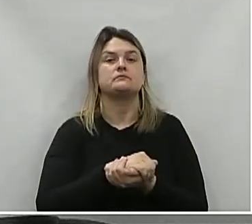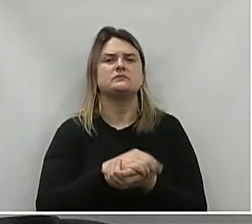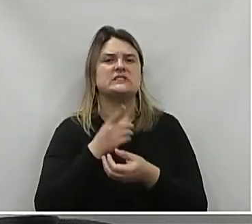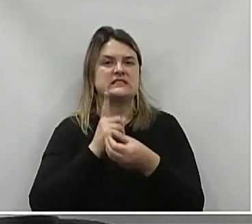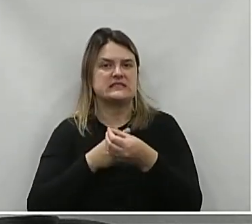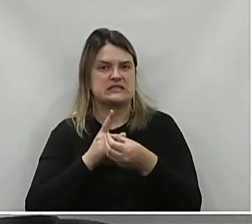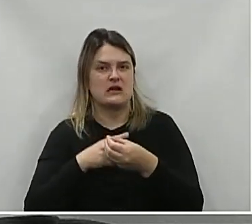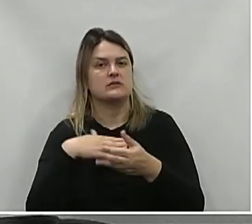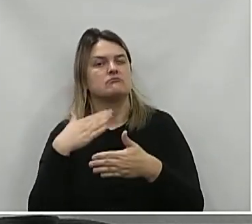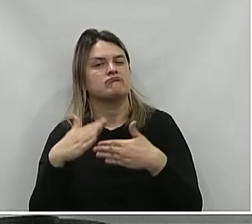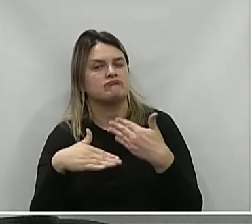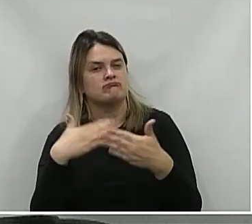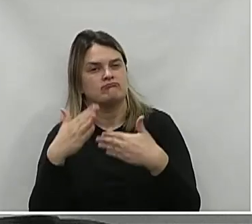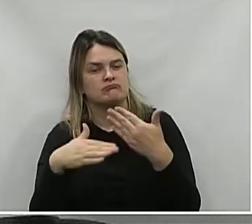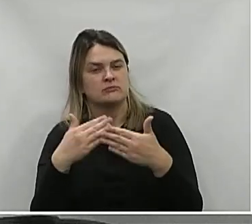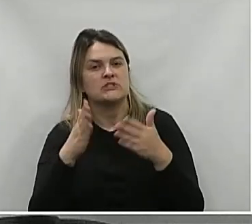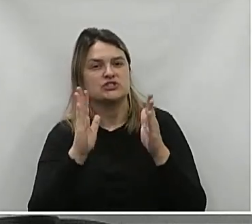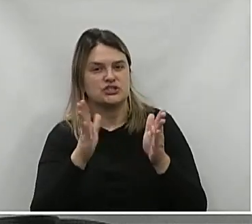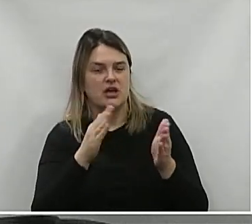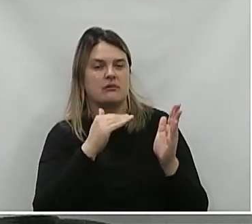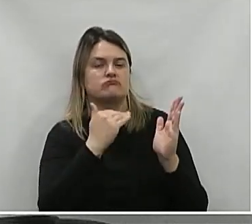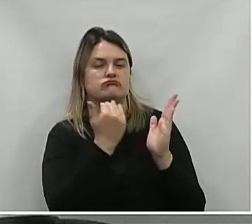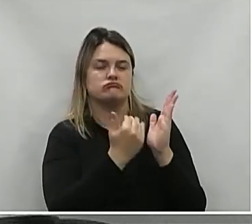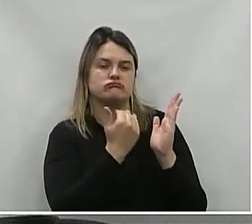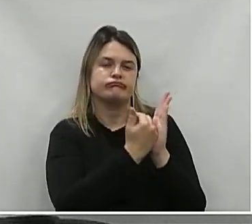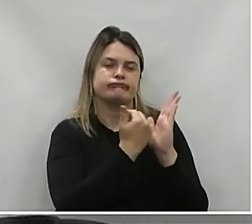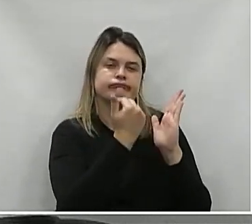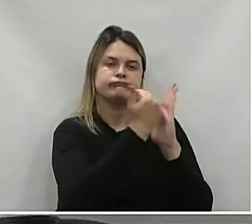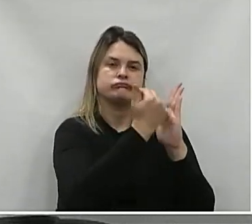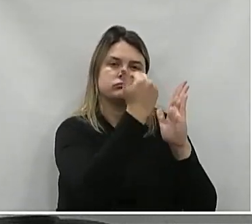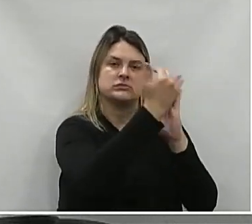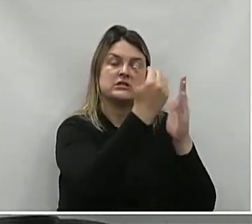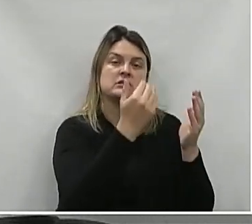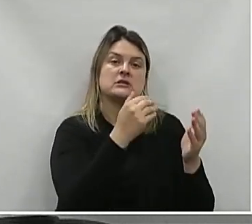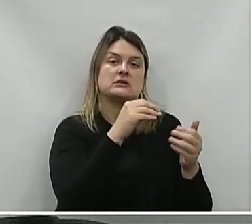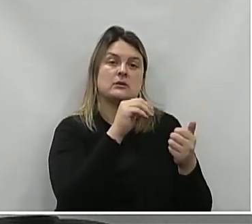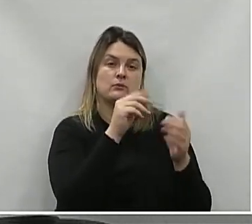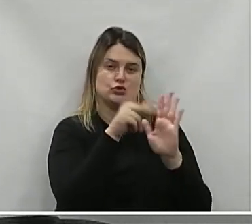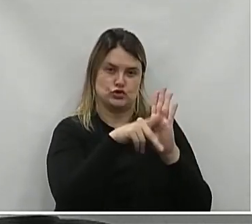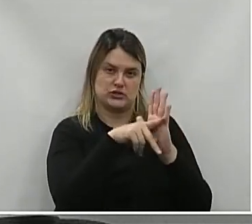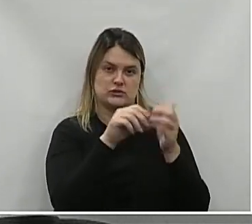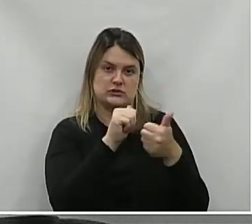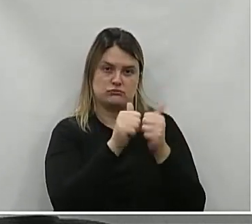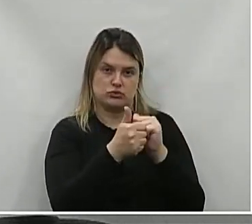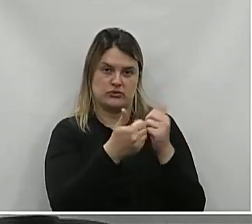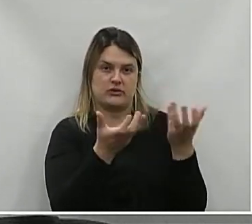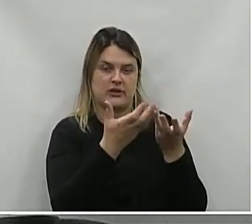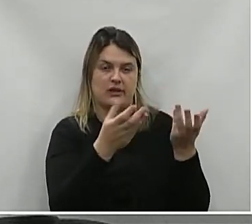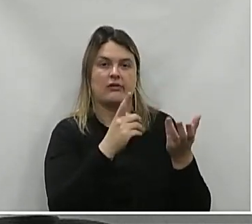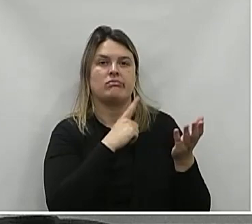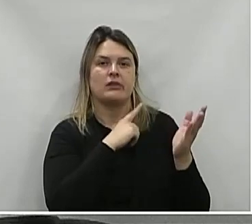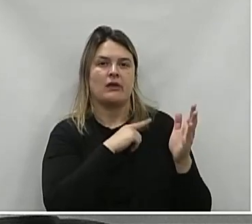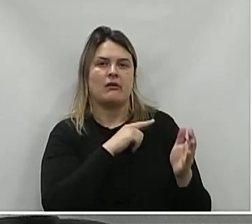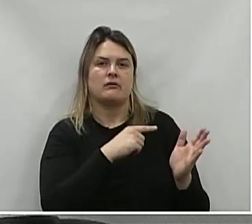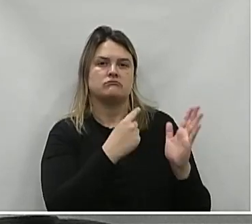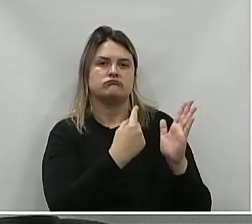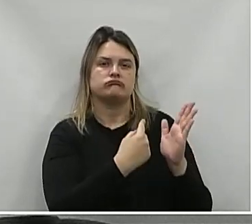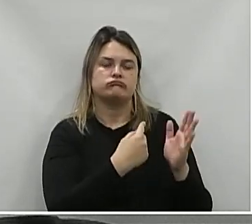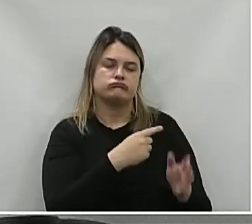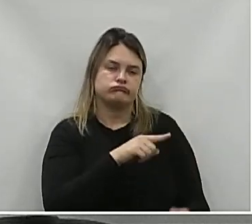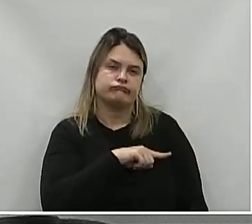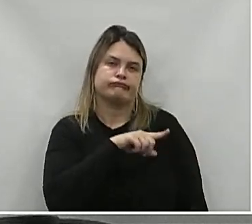estão caminhando, cumprindo essas etapas do esporte que queremos, eles vão graduando conforme